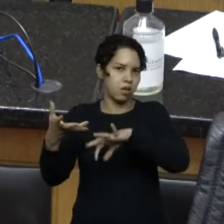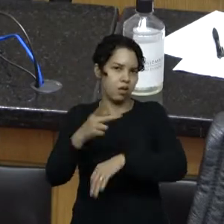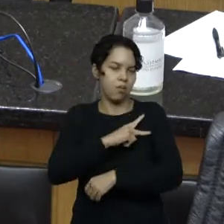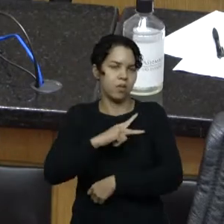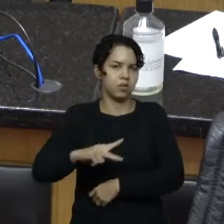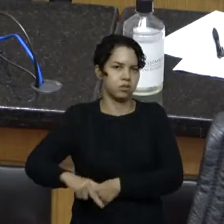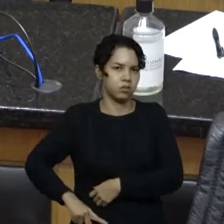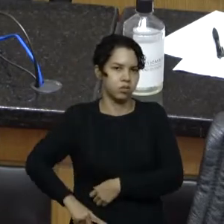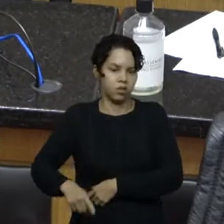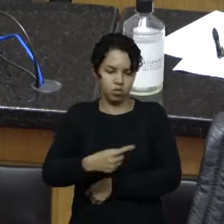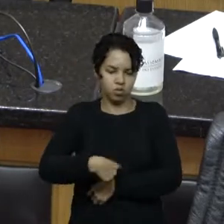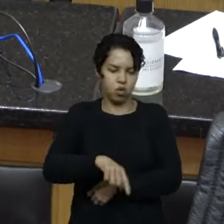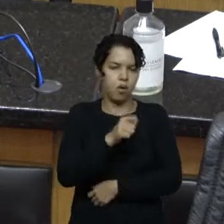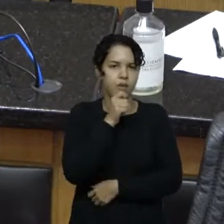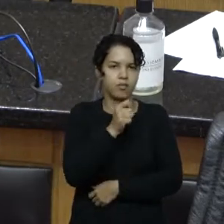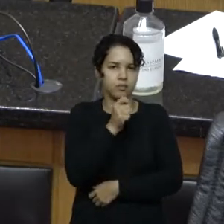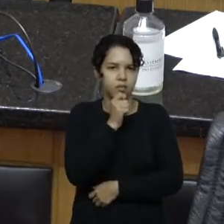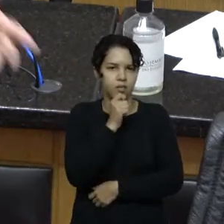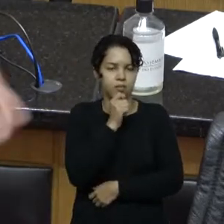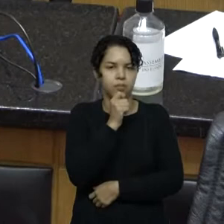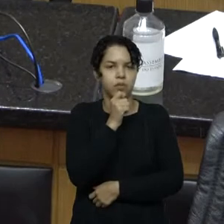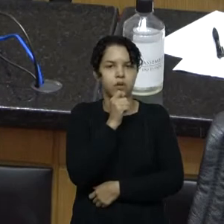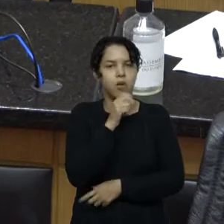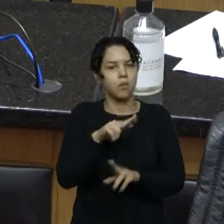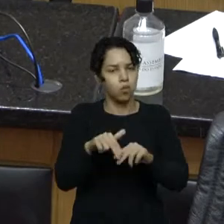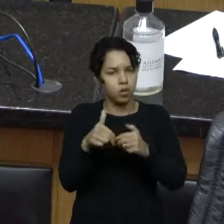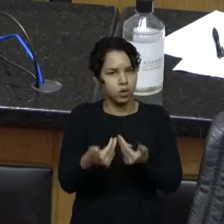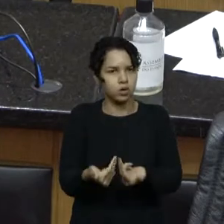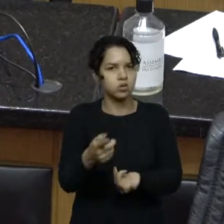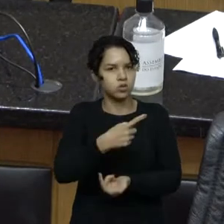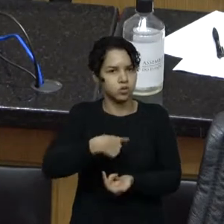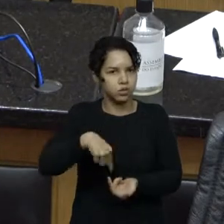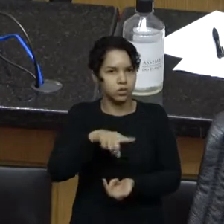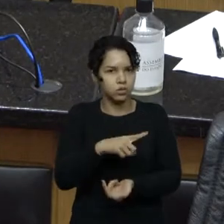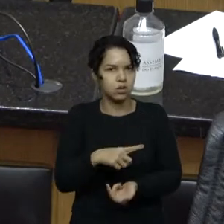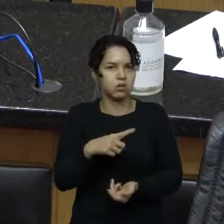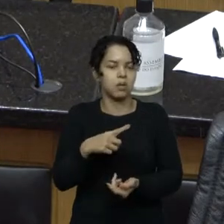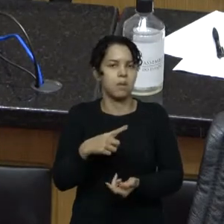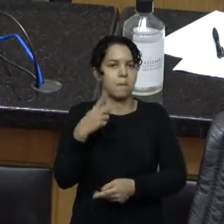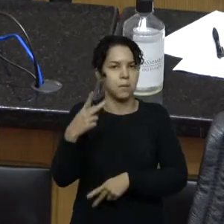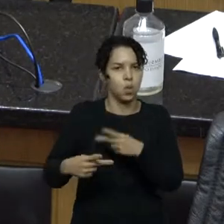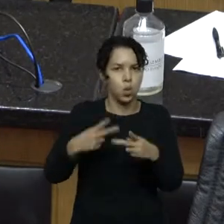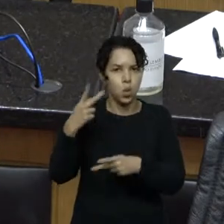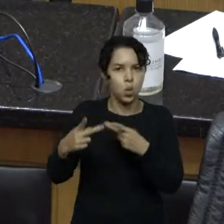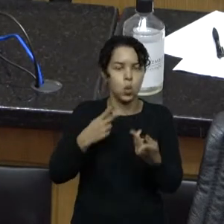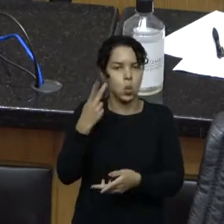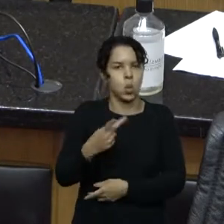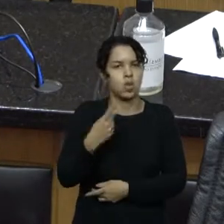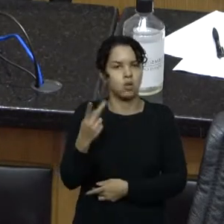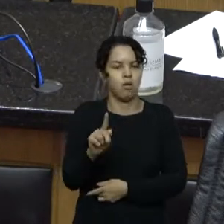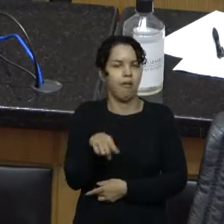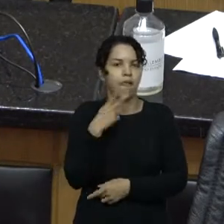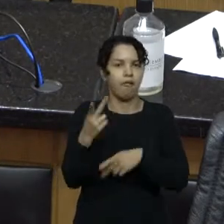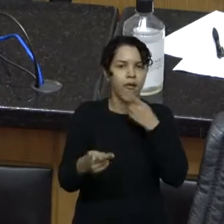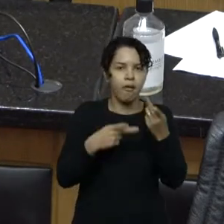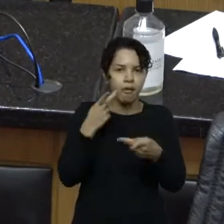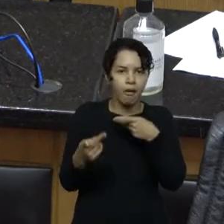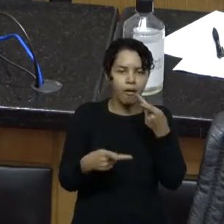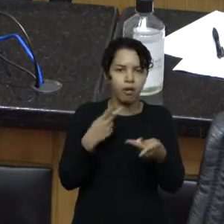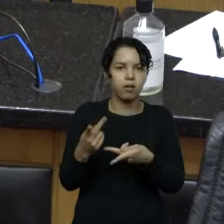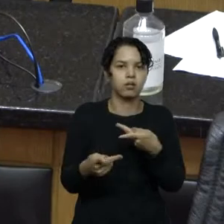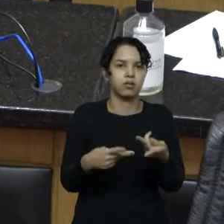república não chegou para nós e é por isso que a gente fica aqui nessa politicagem porque sim é politicagem